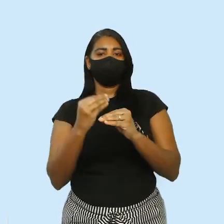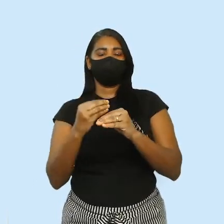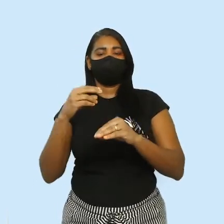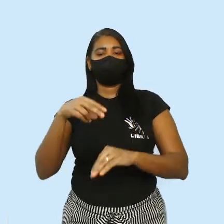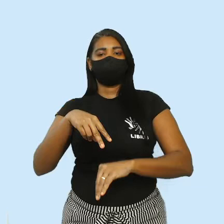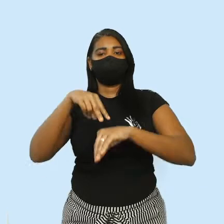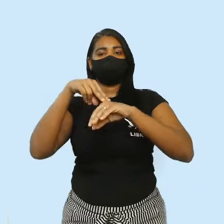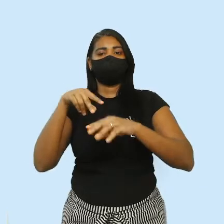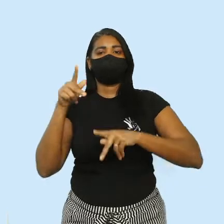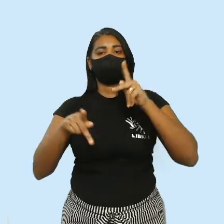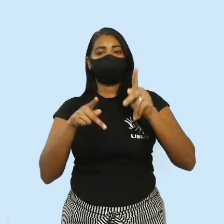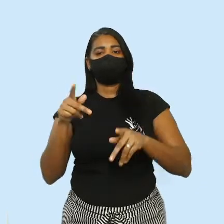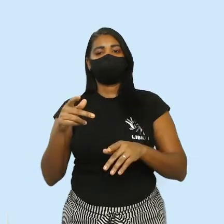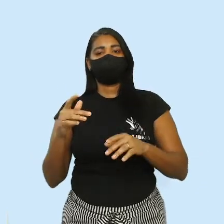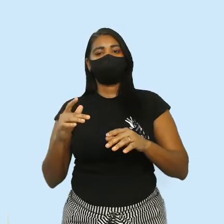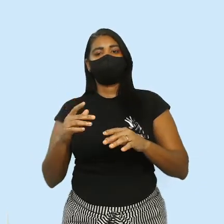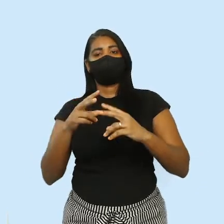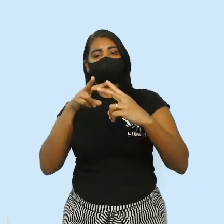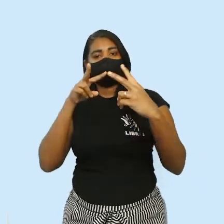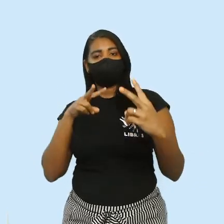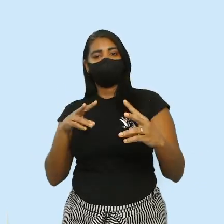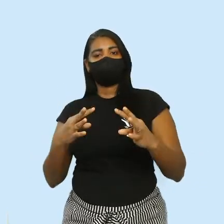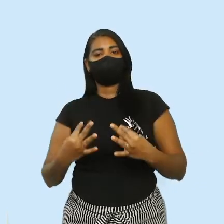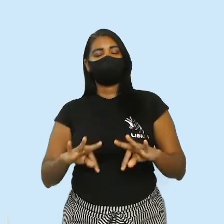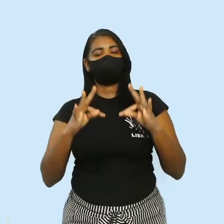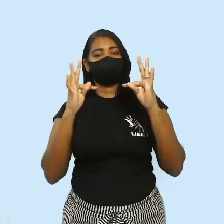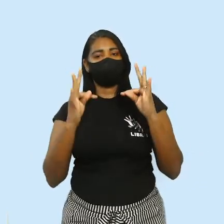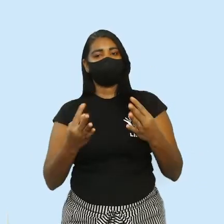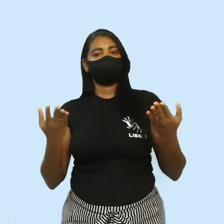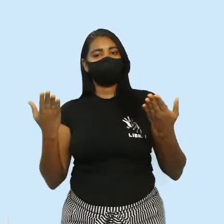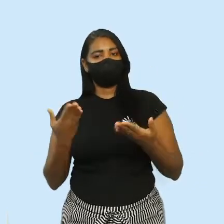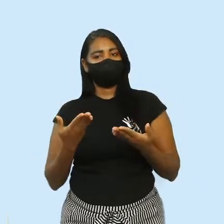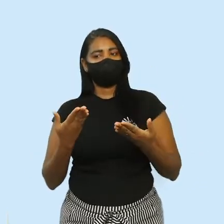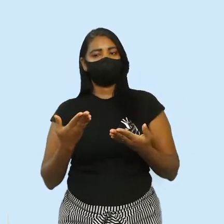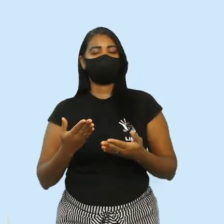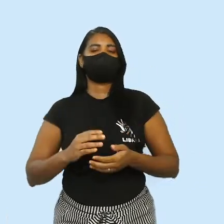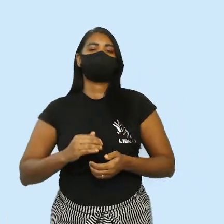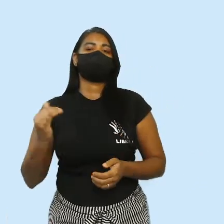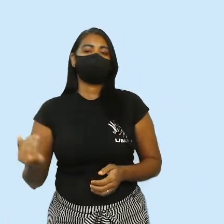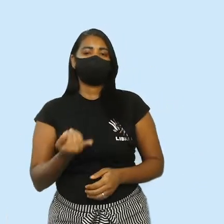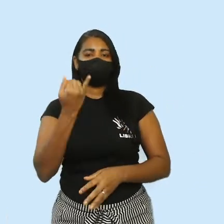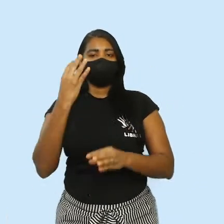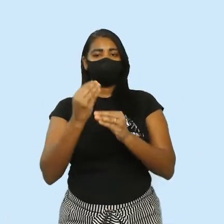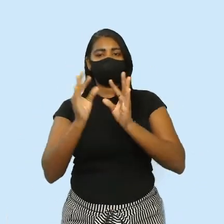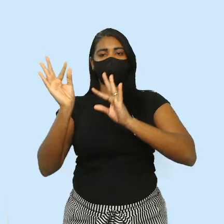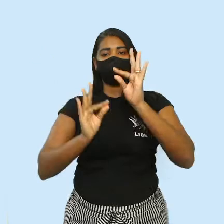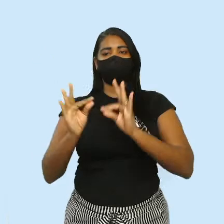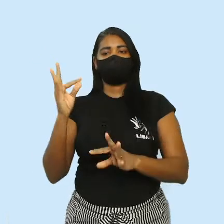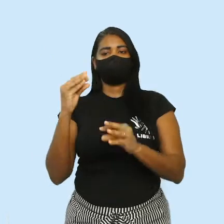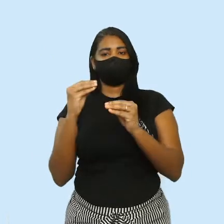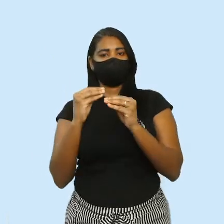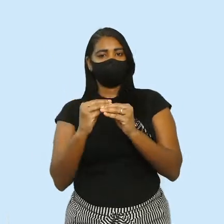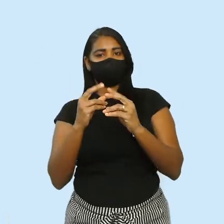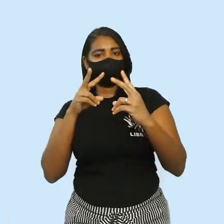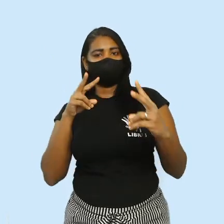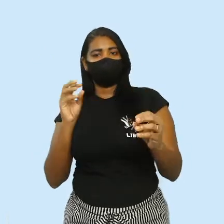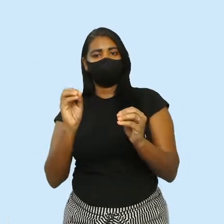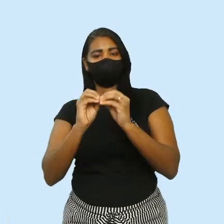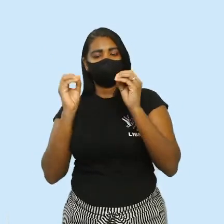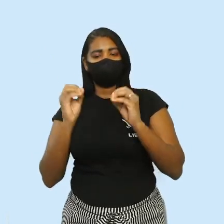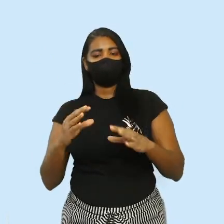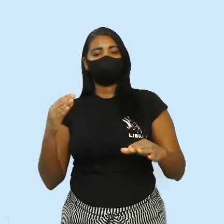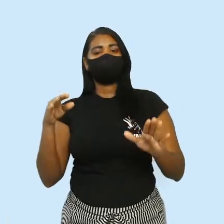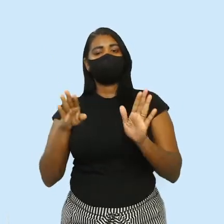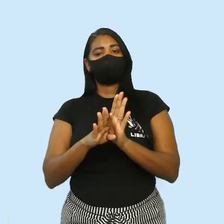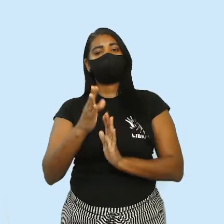público. Então, a tecnologia ela se apresentou e se apresenta como alternativa para fazer essas criações chegarem até